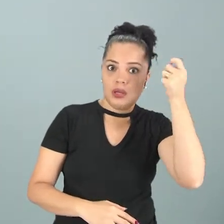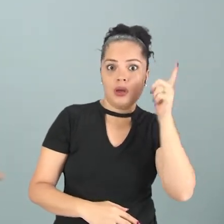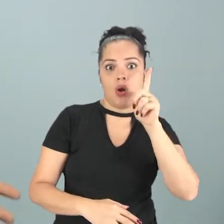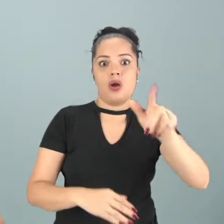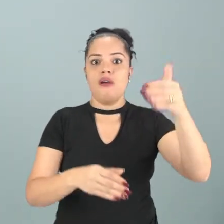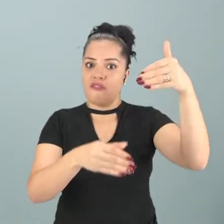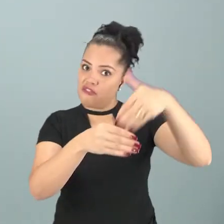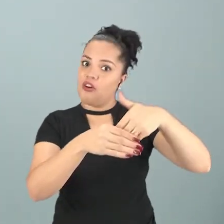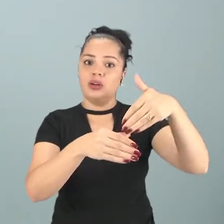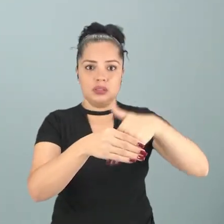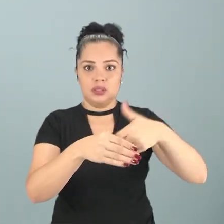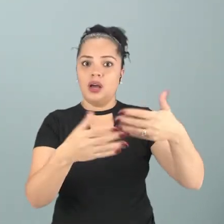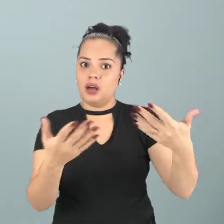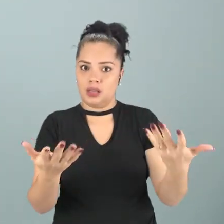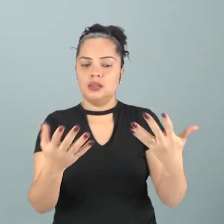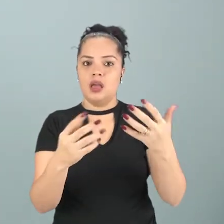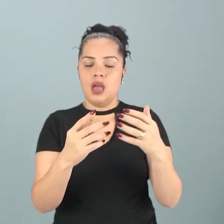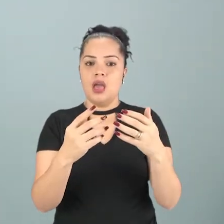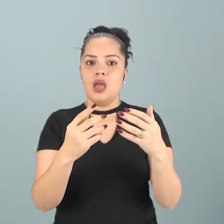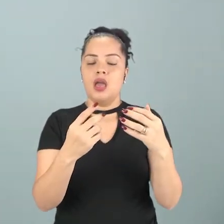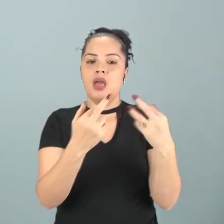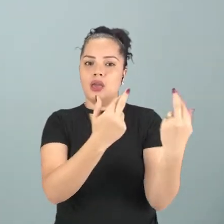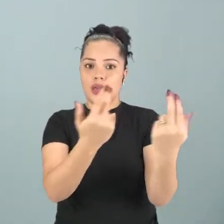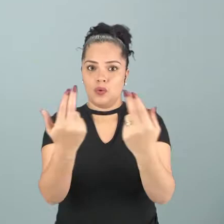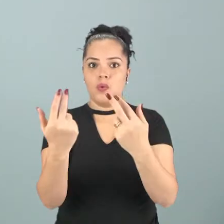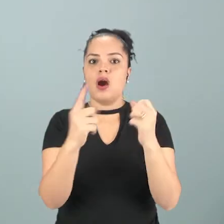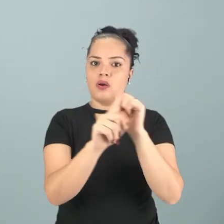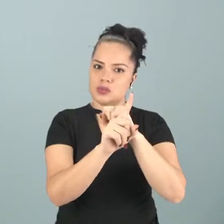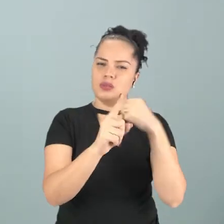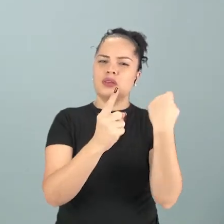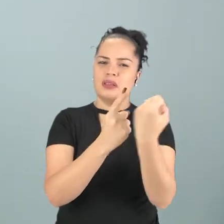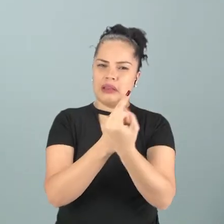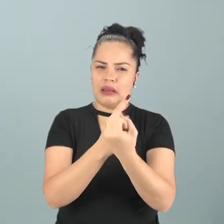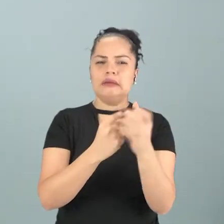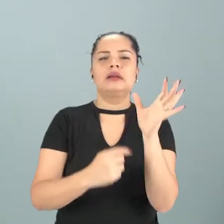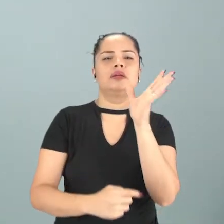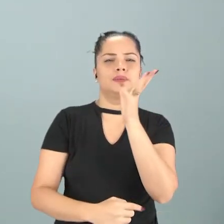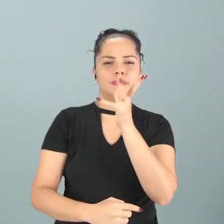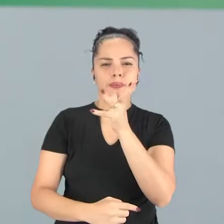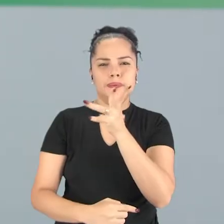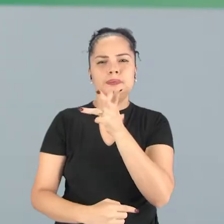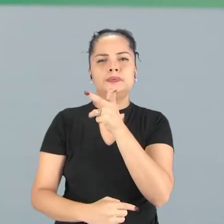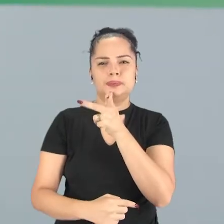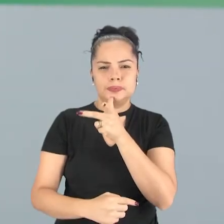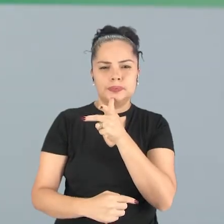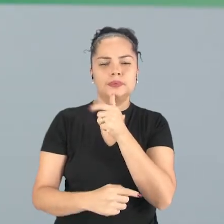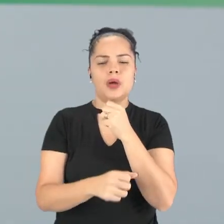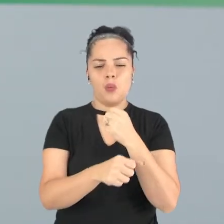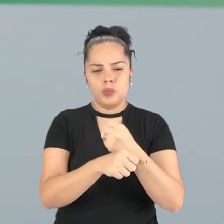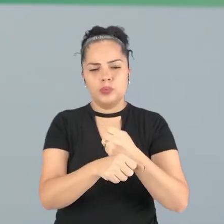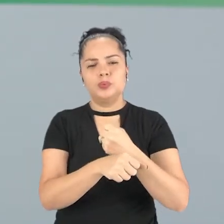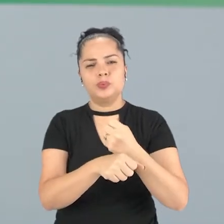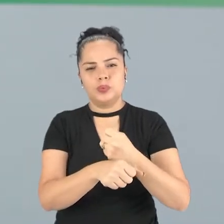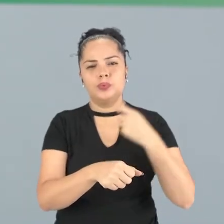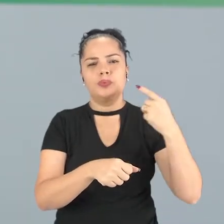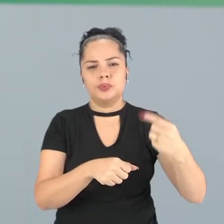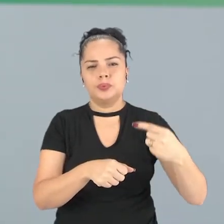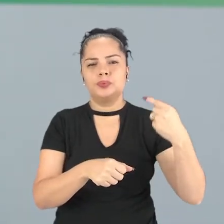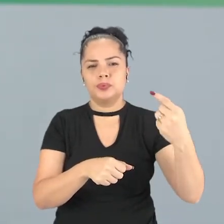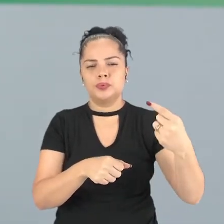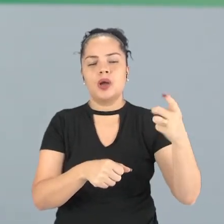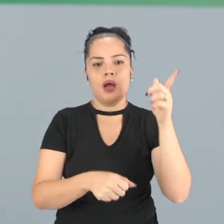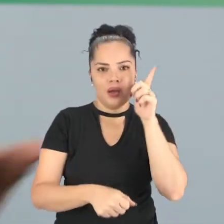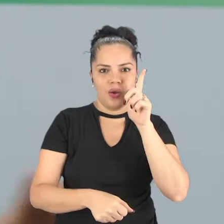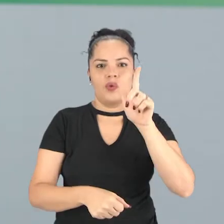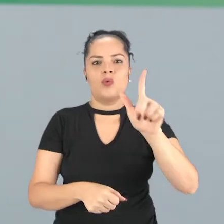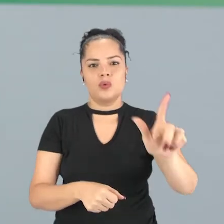um direito básico de toda a sociedade. Então, é um processo muito demorado que ainda está se encaminhando para que a gente tenha